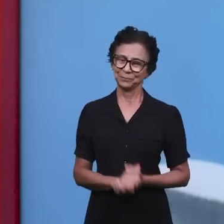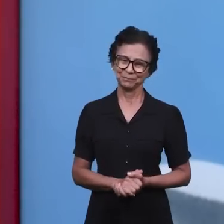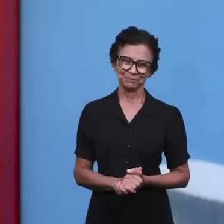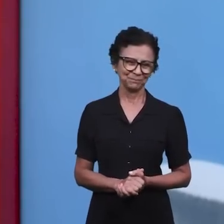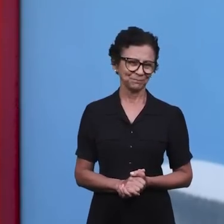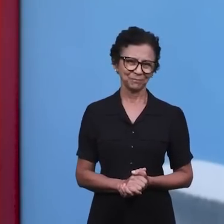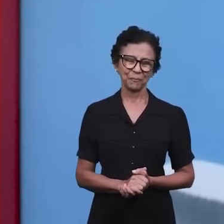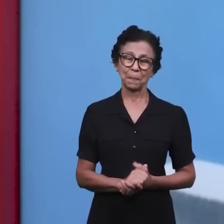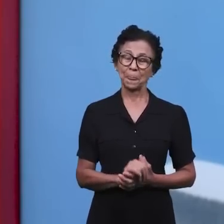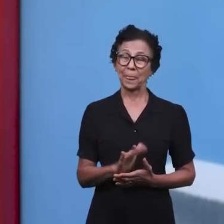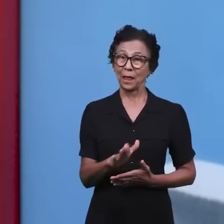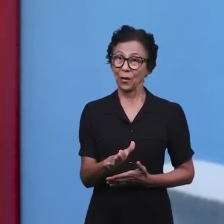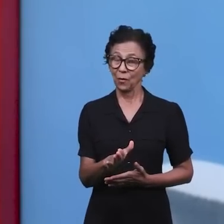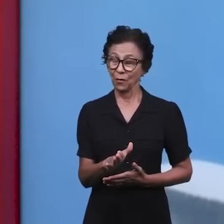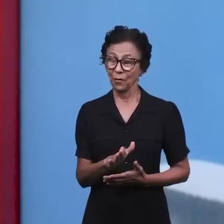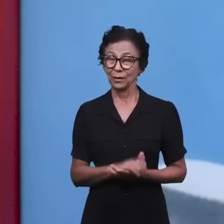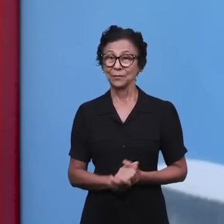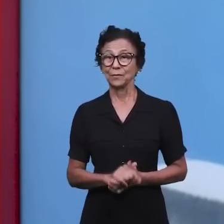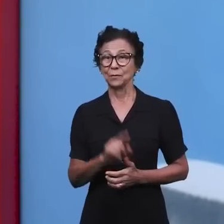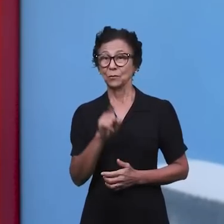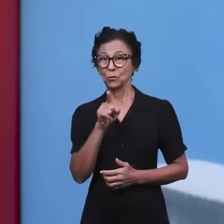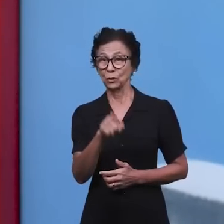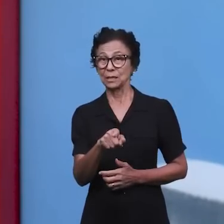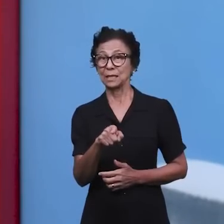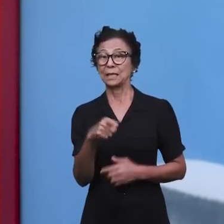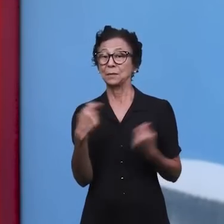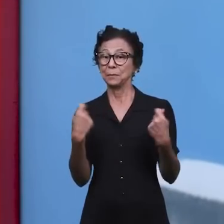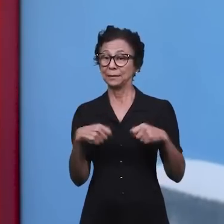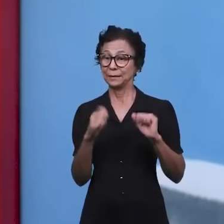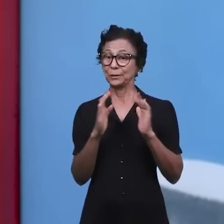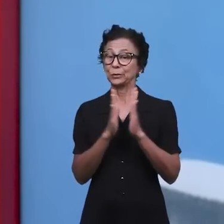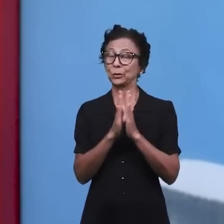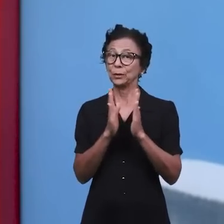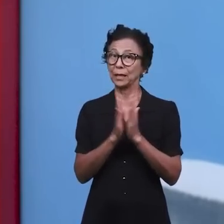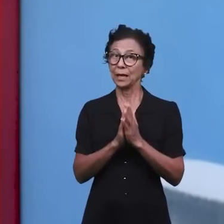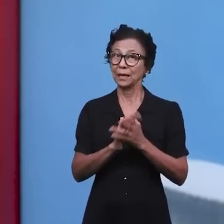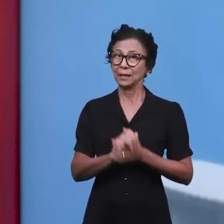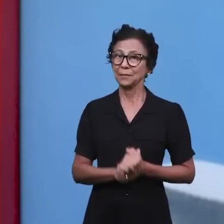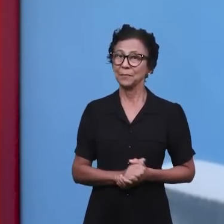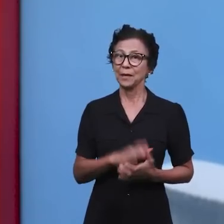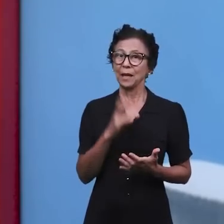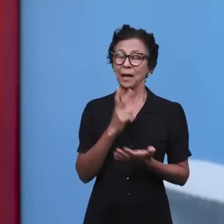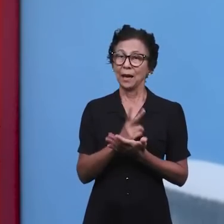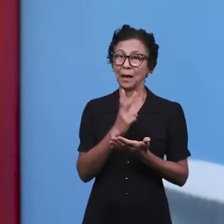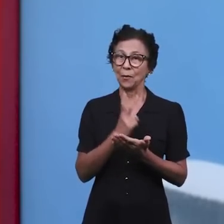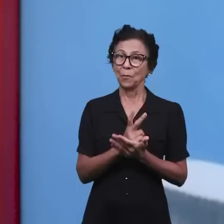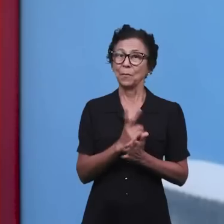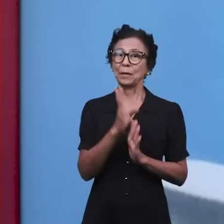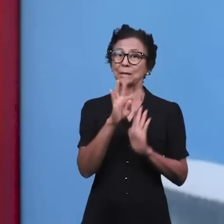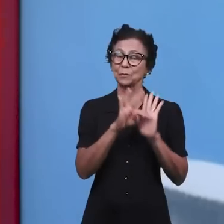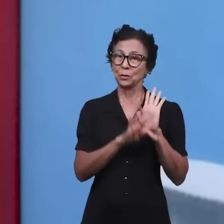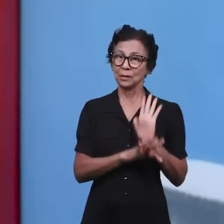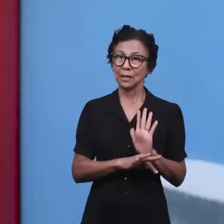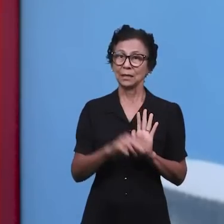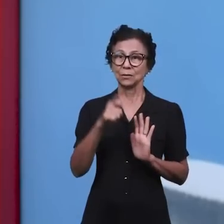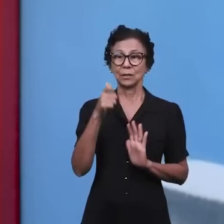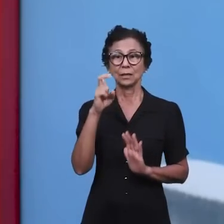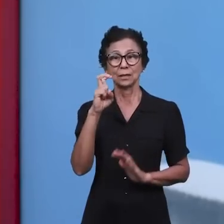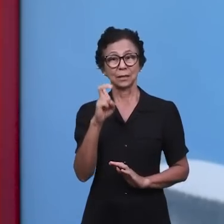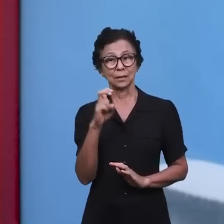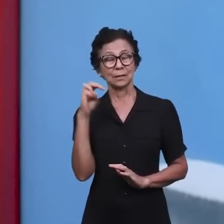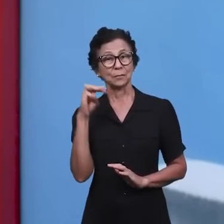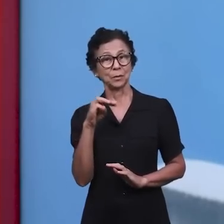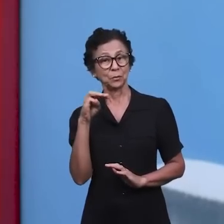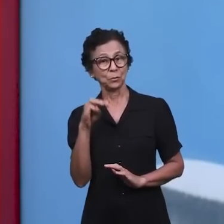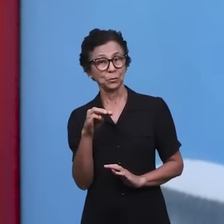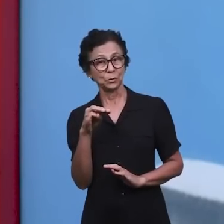hora, você precisa orar agora, comece a orar. Agora, a mesma mensagem em 15 minutos, é bom o jejum, porque você precisa, ou